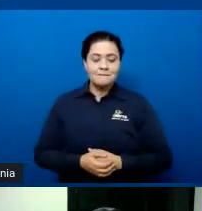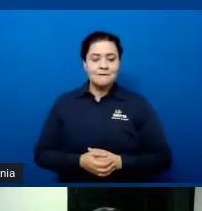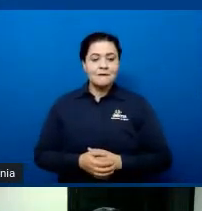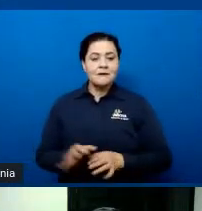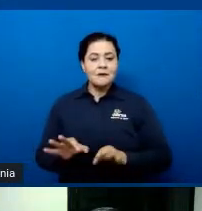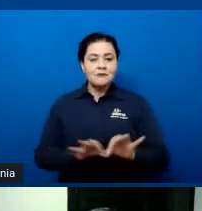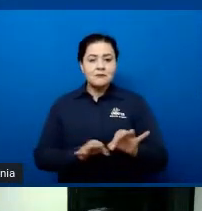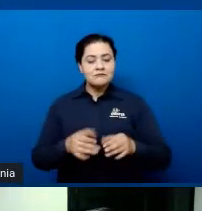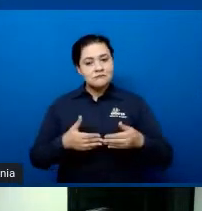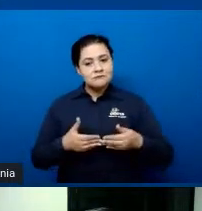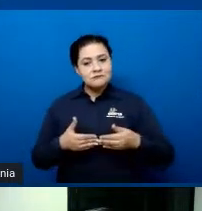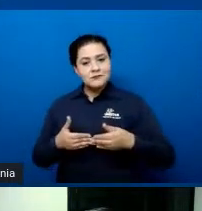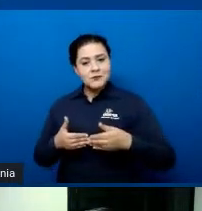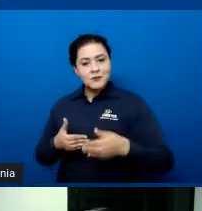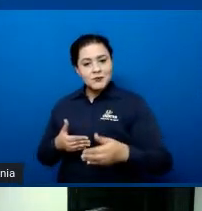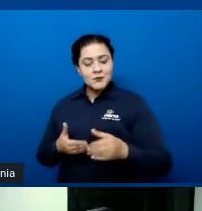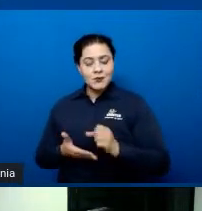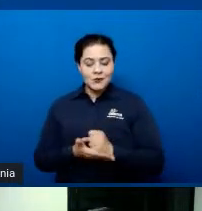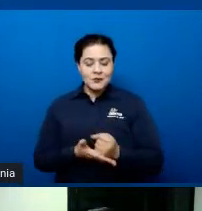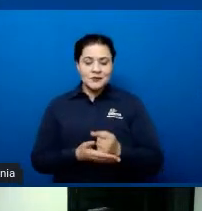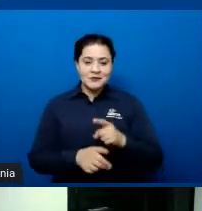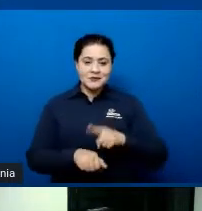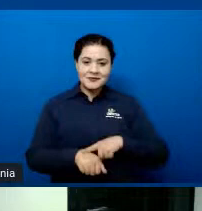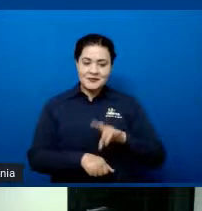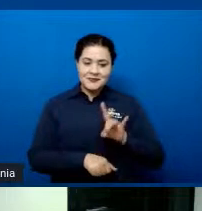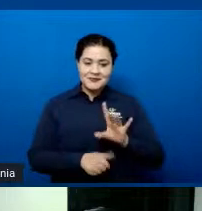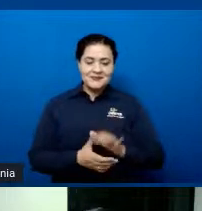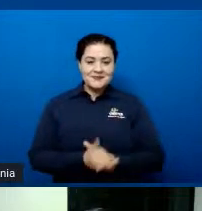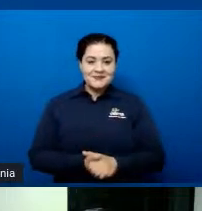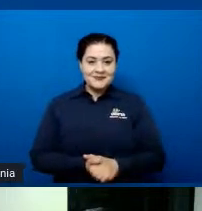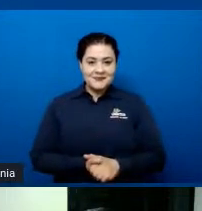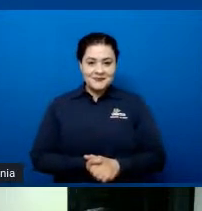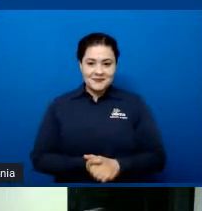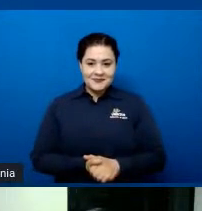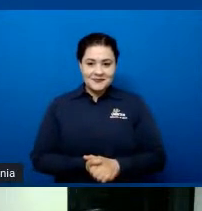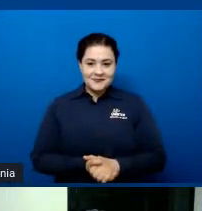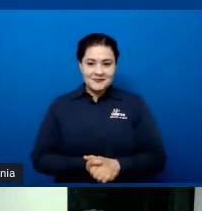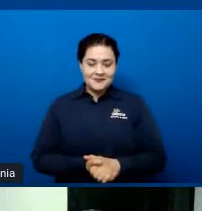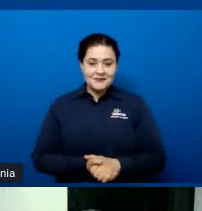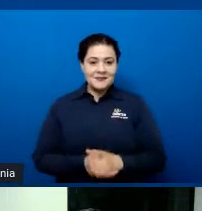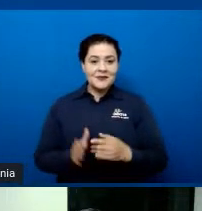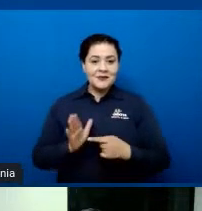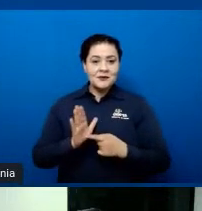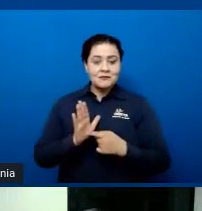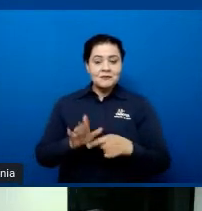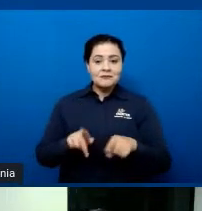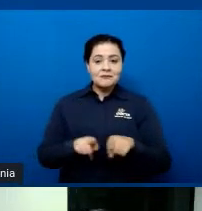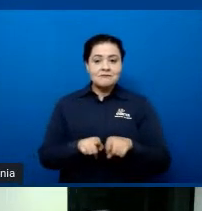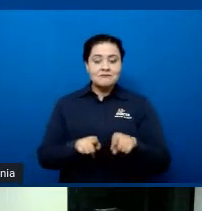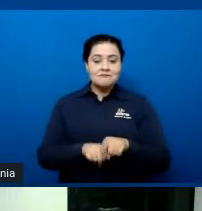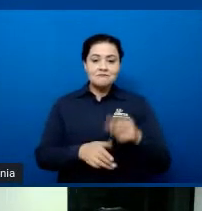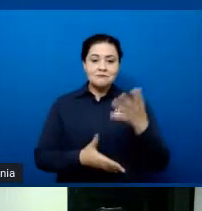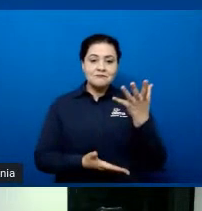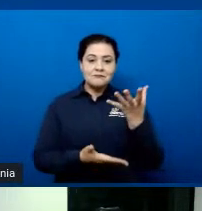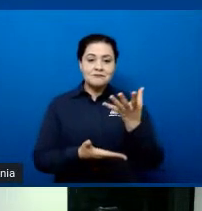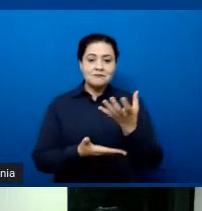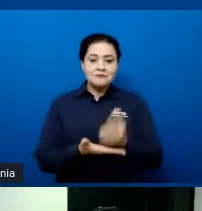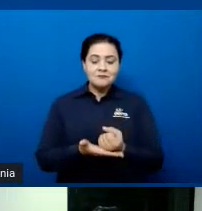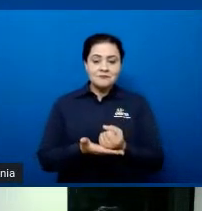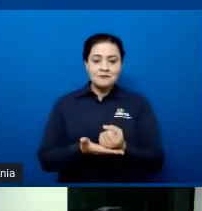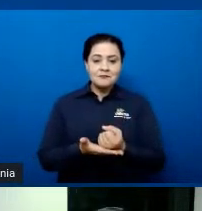planejamento aí, só para controlar o tempo nosso aí. Aqui eu aconselho vocês. Outra coisa é vocês baixarem o Google